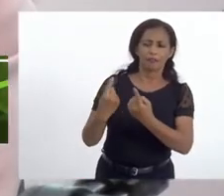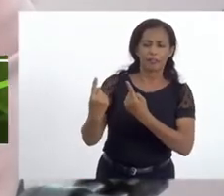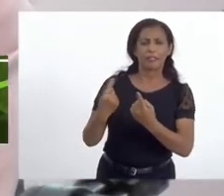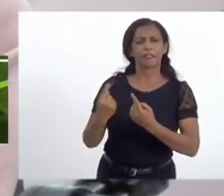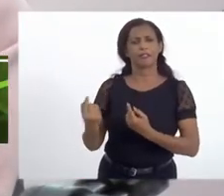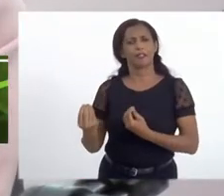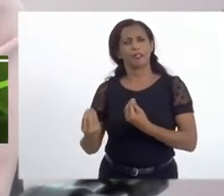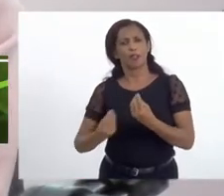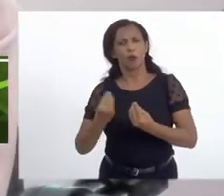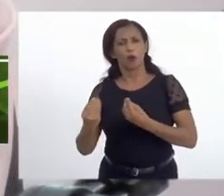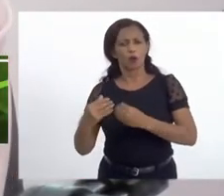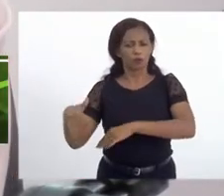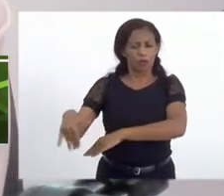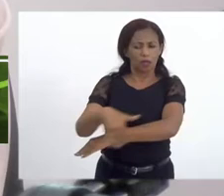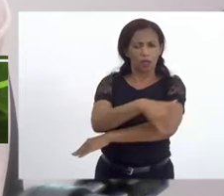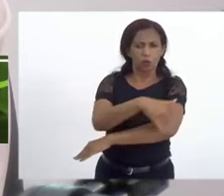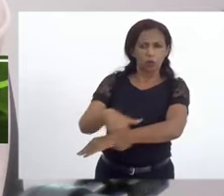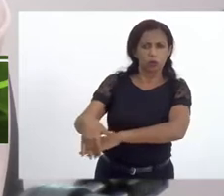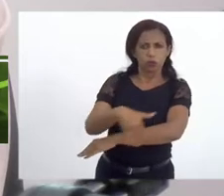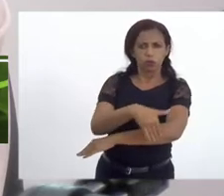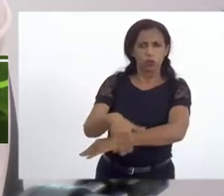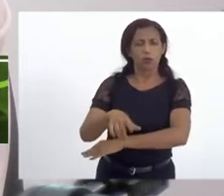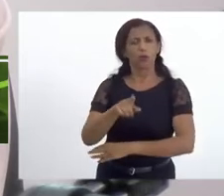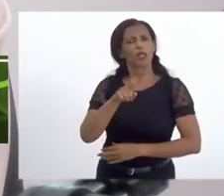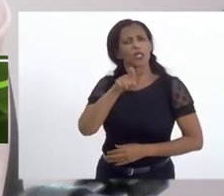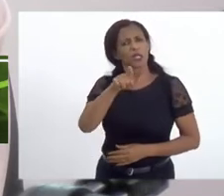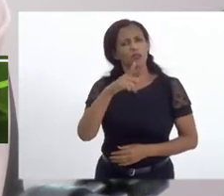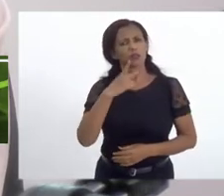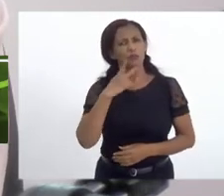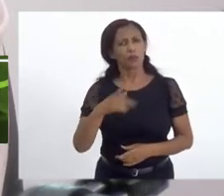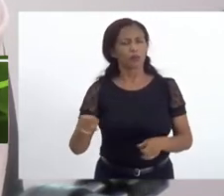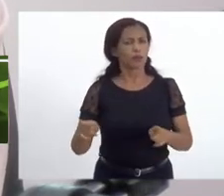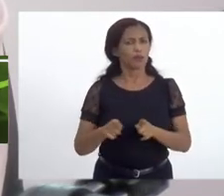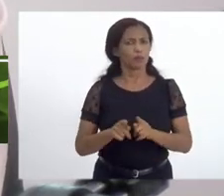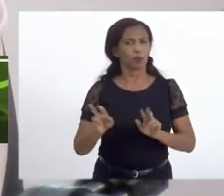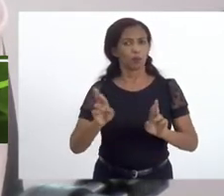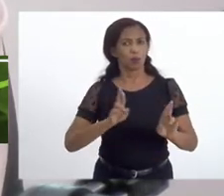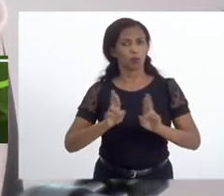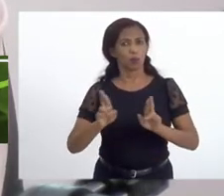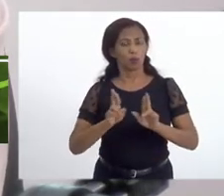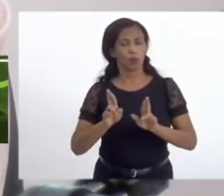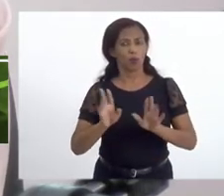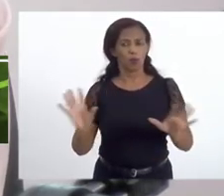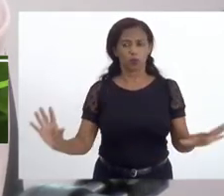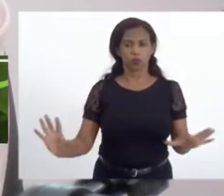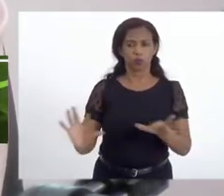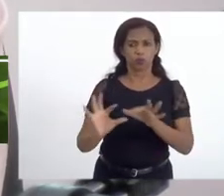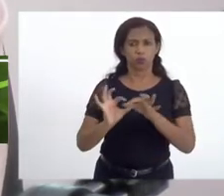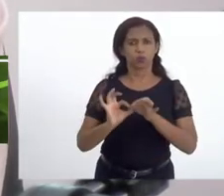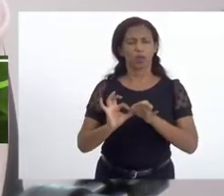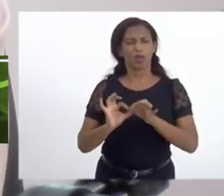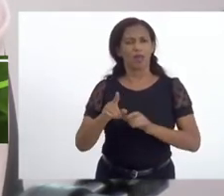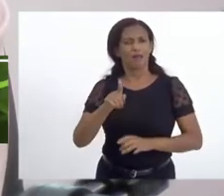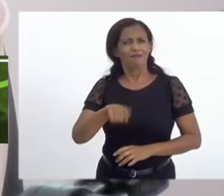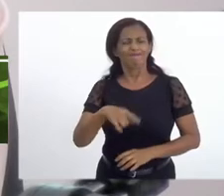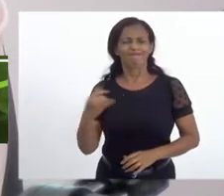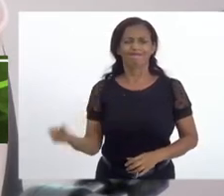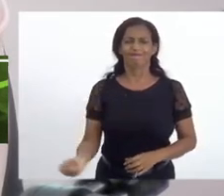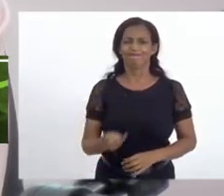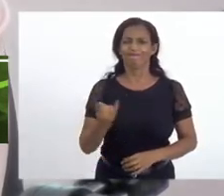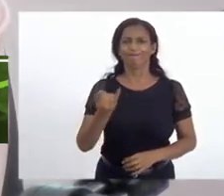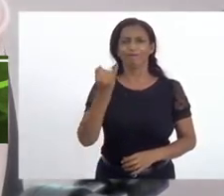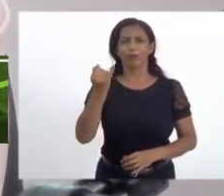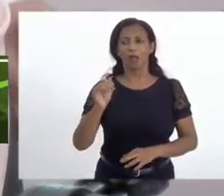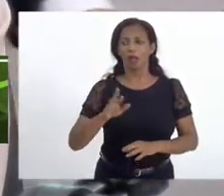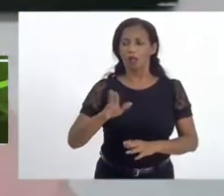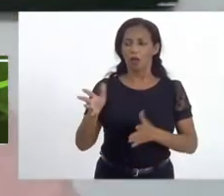das nossas RJs. E isso que você pontuou também com relação à integração dos modais é fundamental, né?